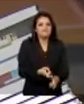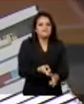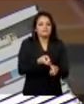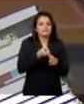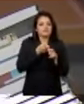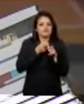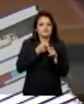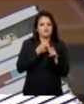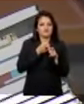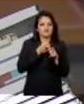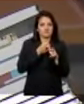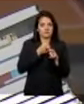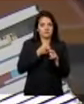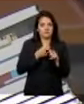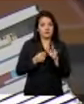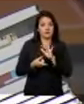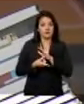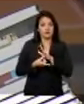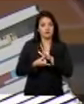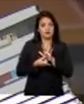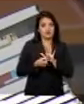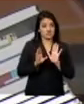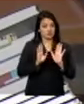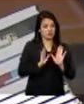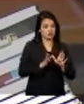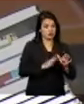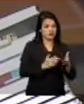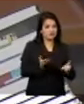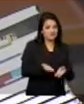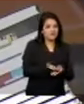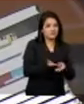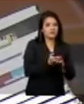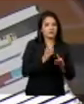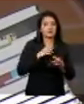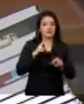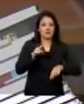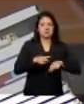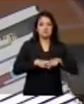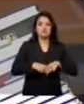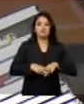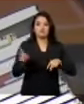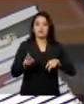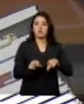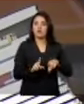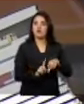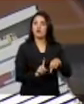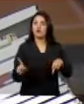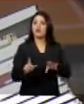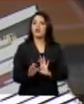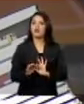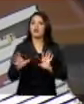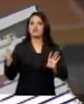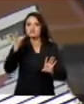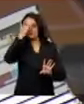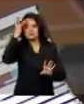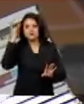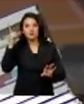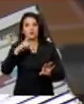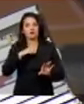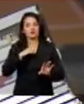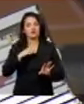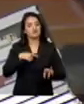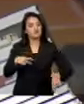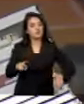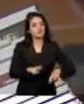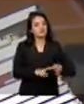estiverem em curso, libertando-se os cidadãos recolhidos antes da preclusão